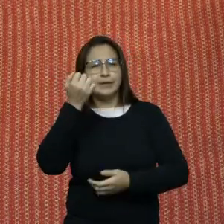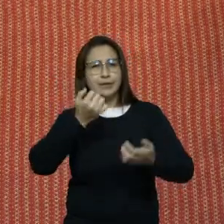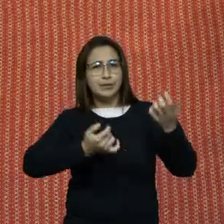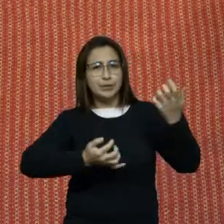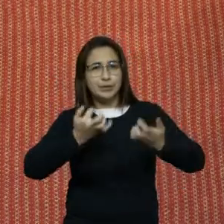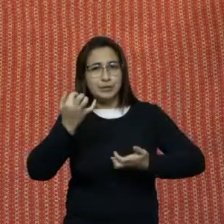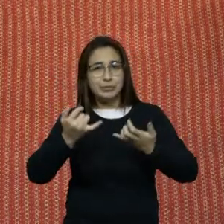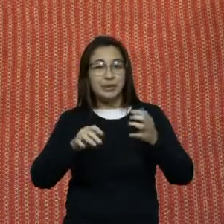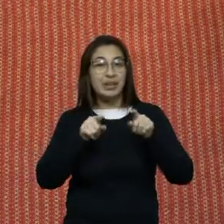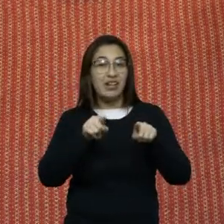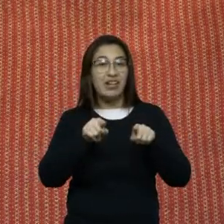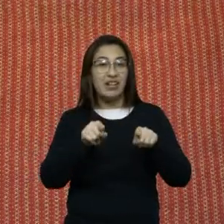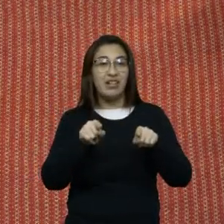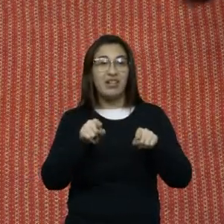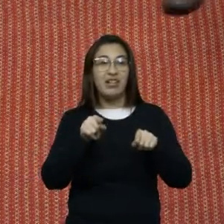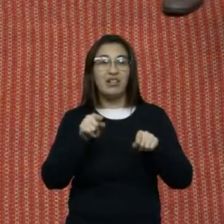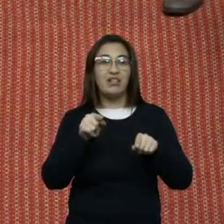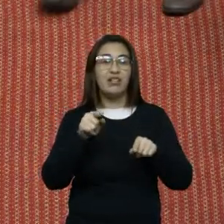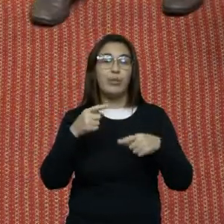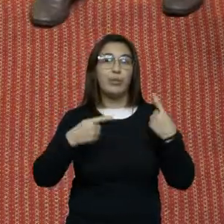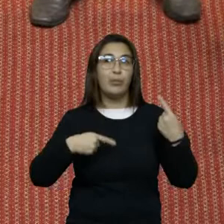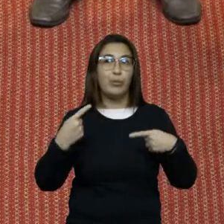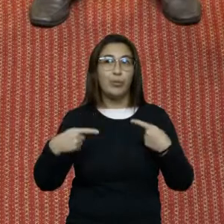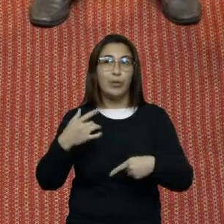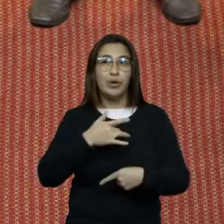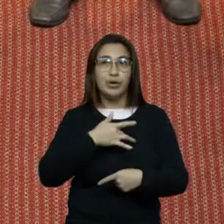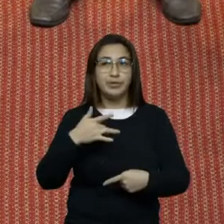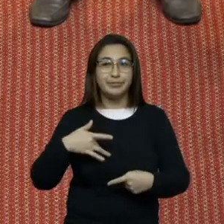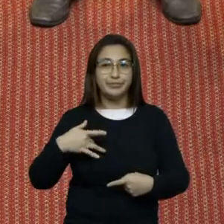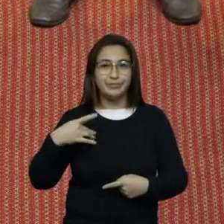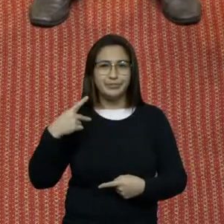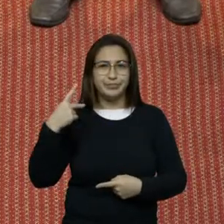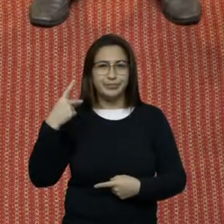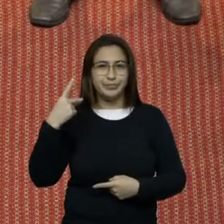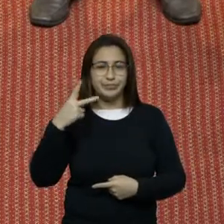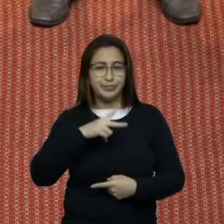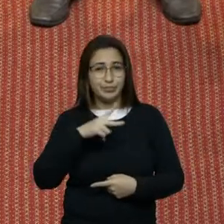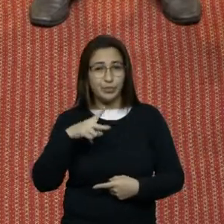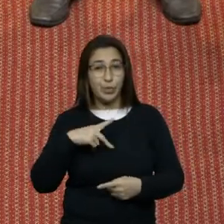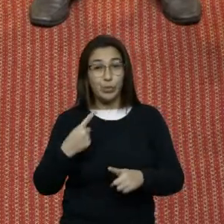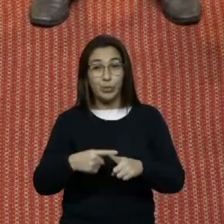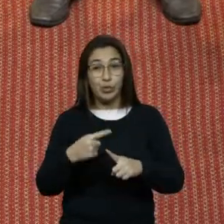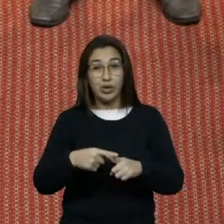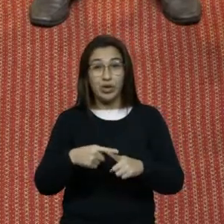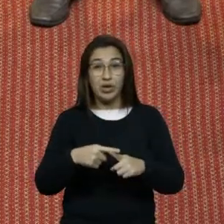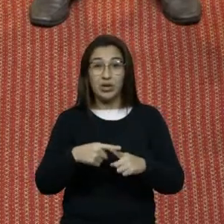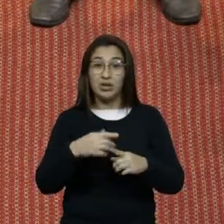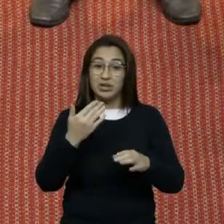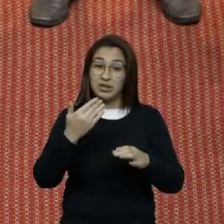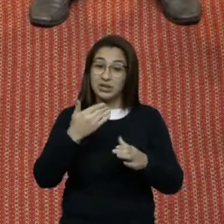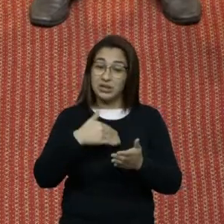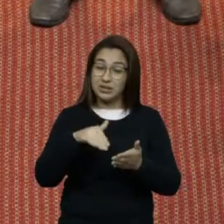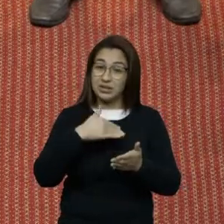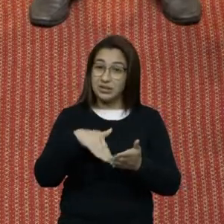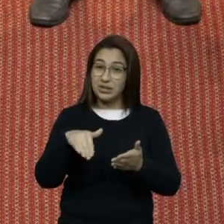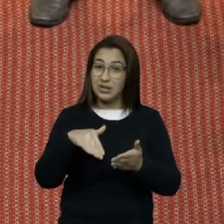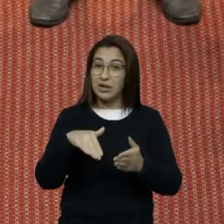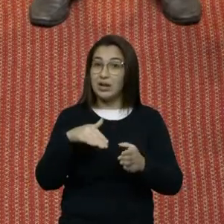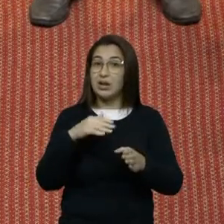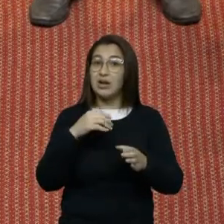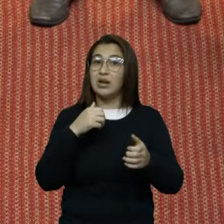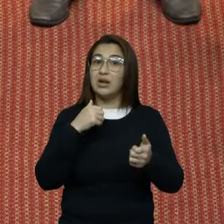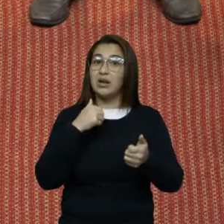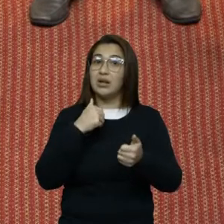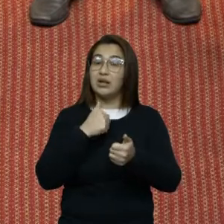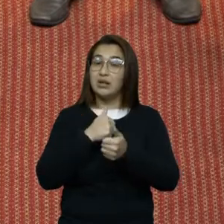que eles estão fazendo política de Saúde Pública até porque Secretaria da Fazenda não faz saúde pública se é